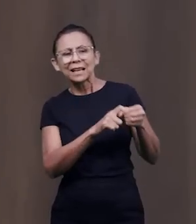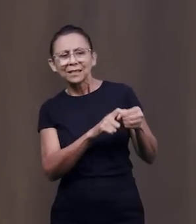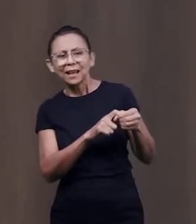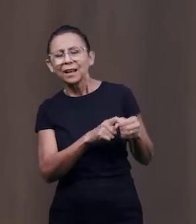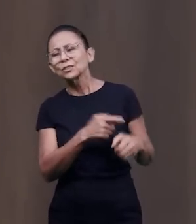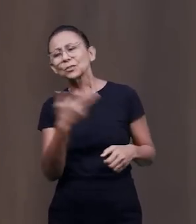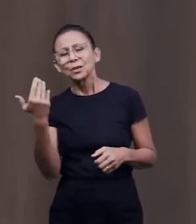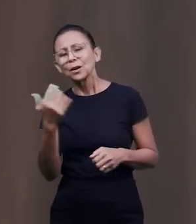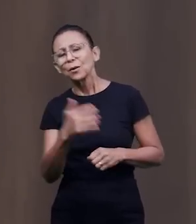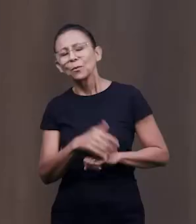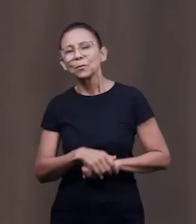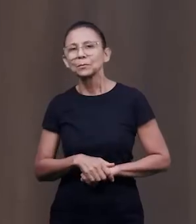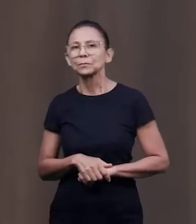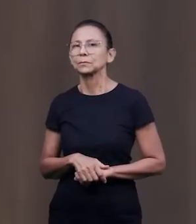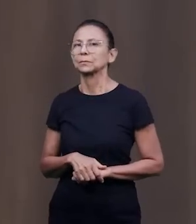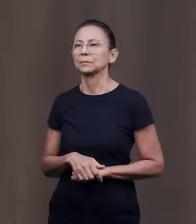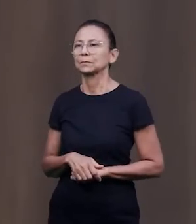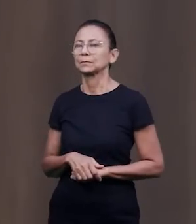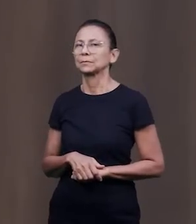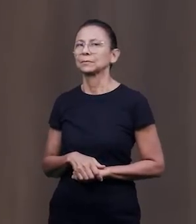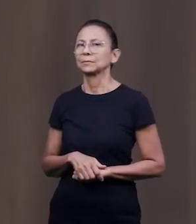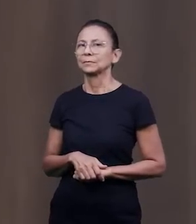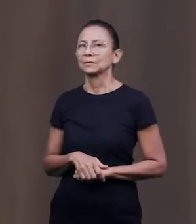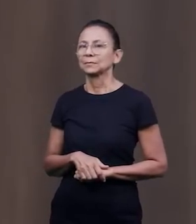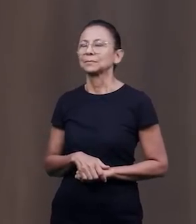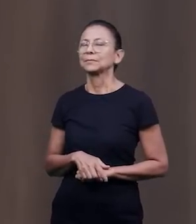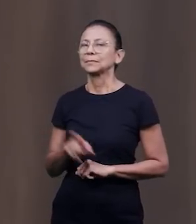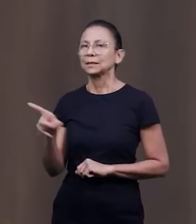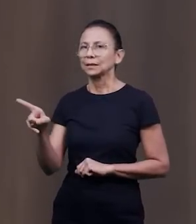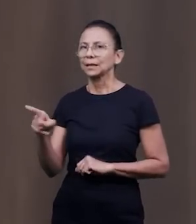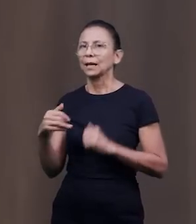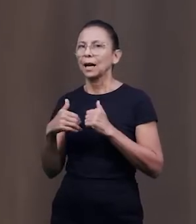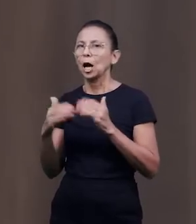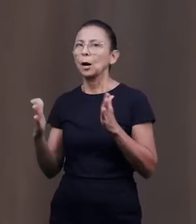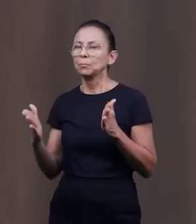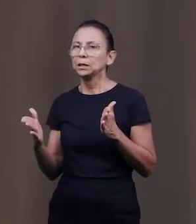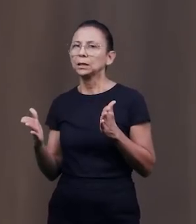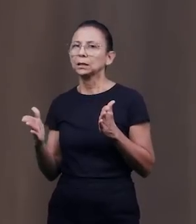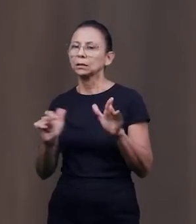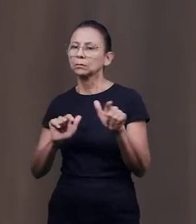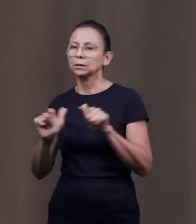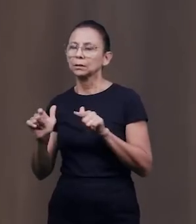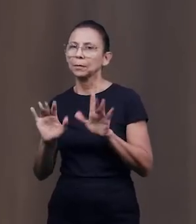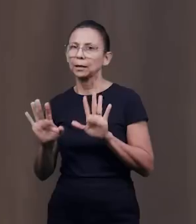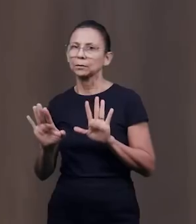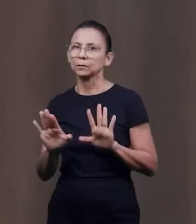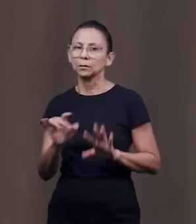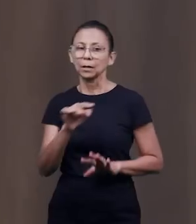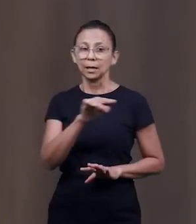muito disso, né? Aquele irmãozinho, né, todo jeitoso dentro da igreja e tal, se converter a um irmão que tem recurso.